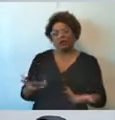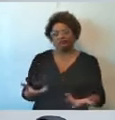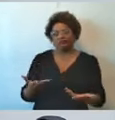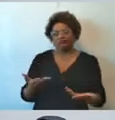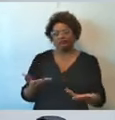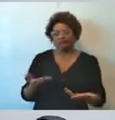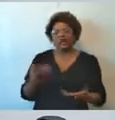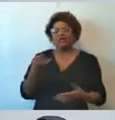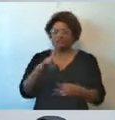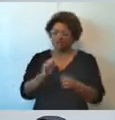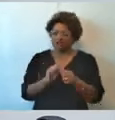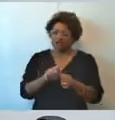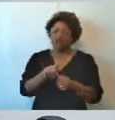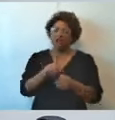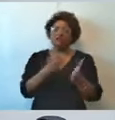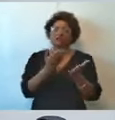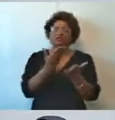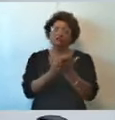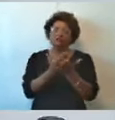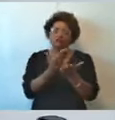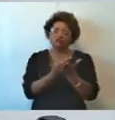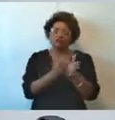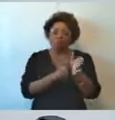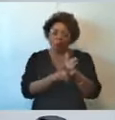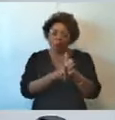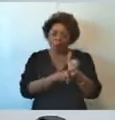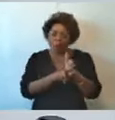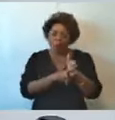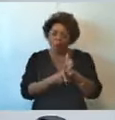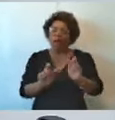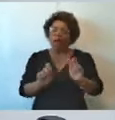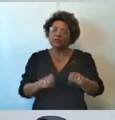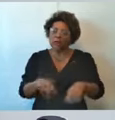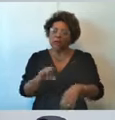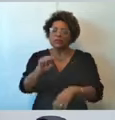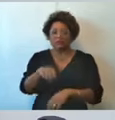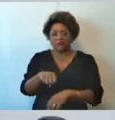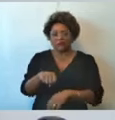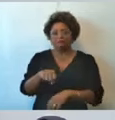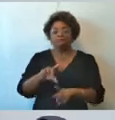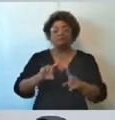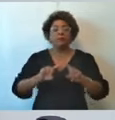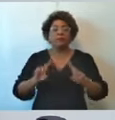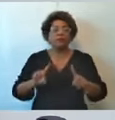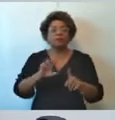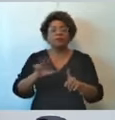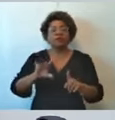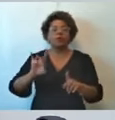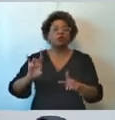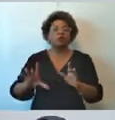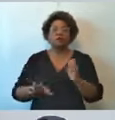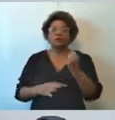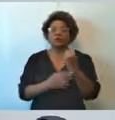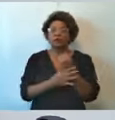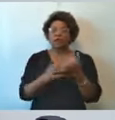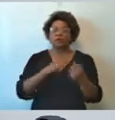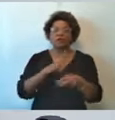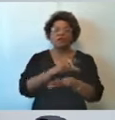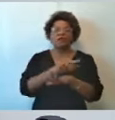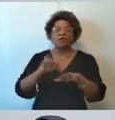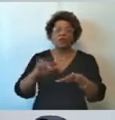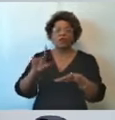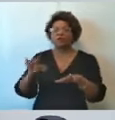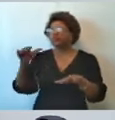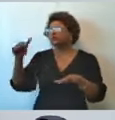não só a questão da segurança, não é só da gente falar da motofaixa. A gente tem vários outros tipos de problema, como bueiro da Copasa aberto,